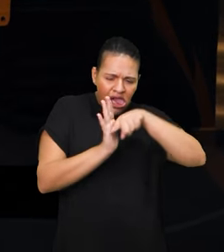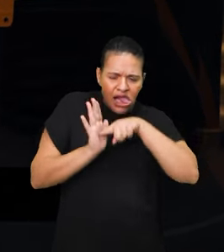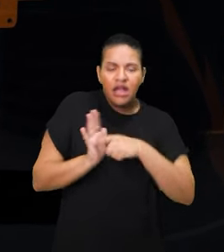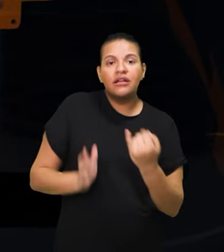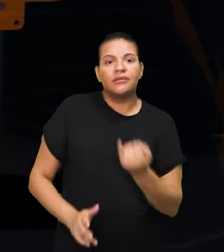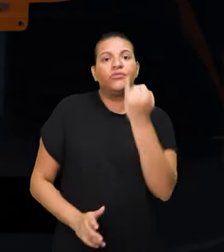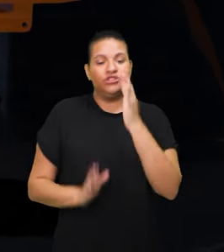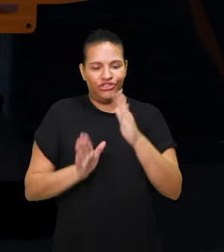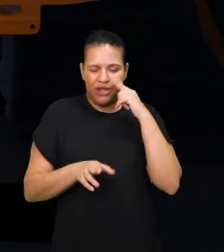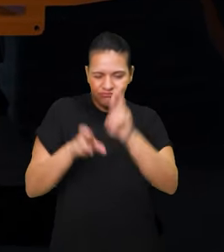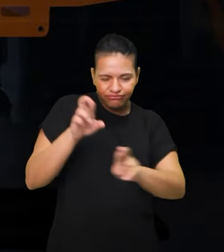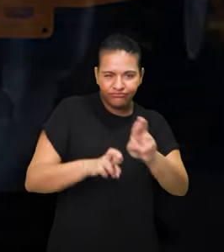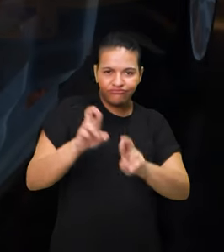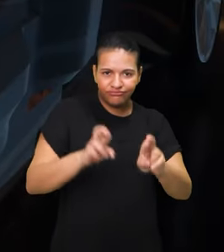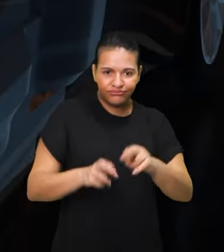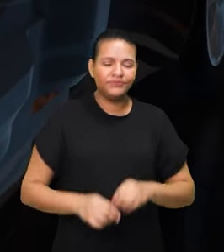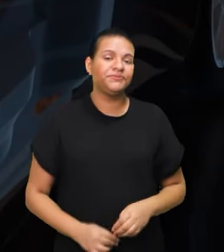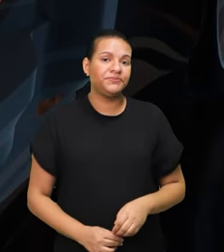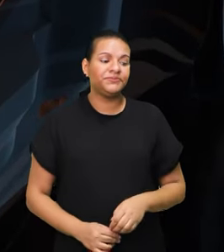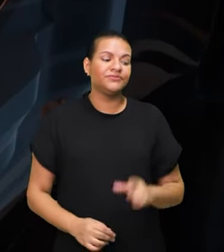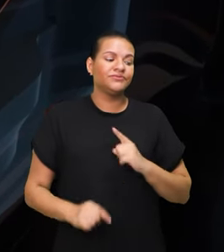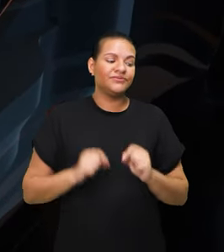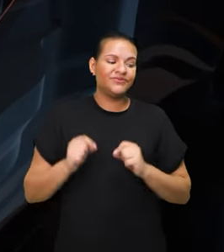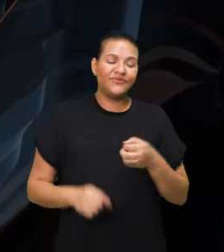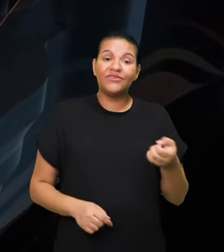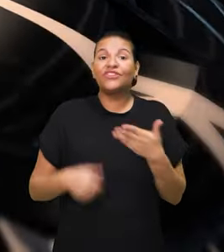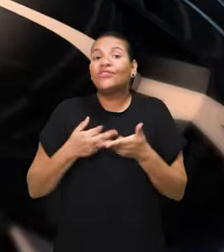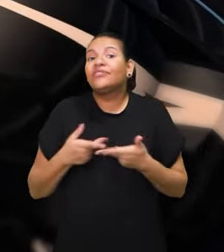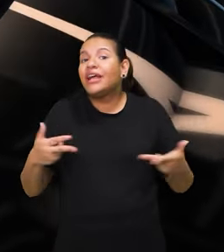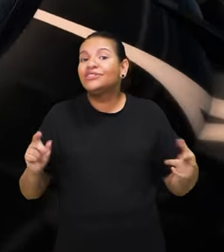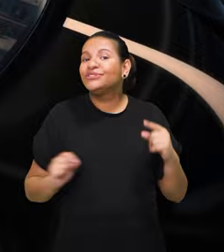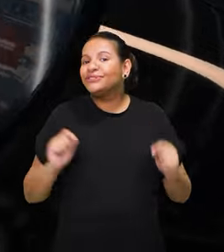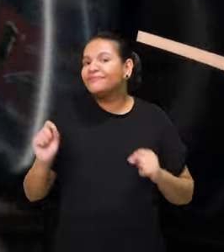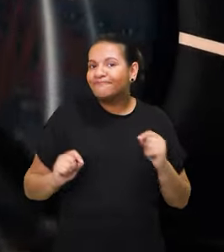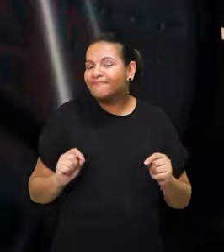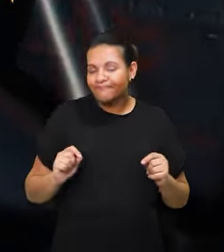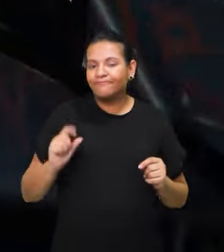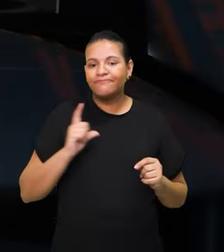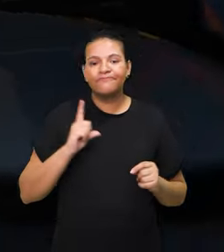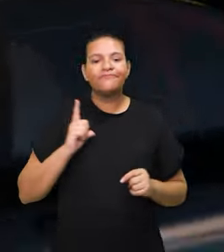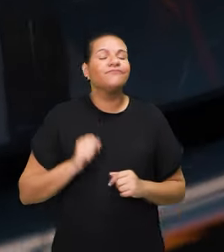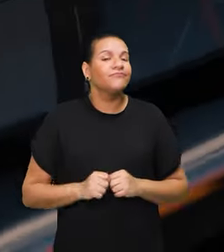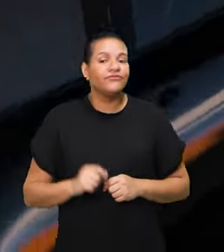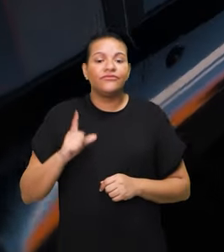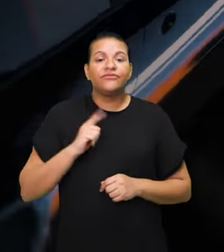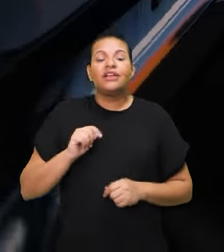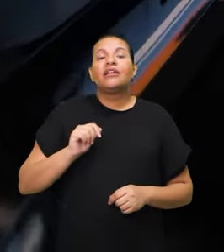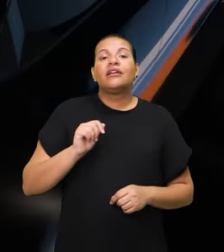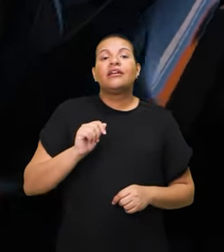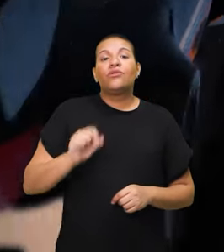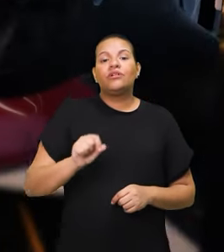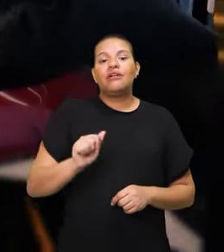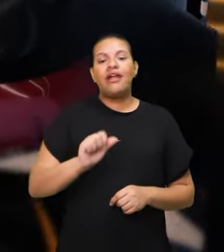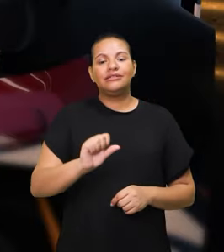casa de de análise aí importantíssima um ponto de novidade que além do P to pass a gente